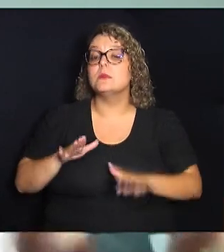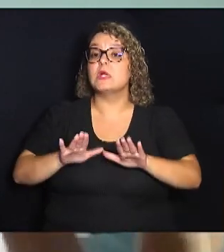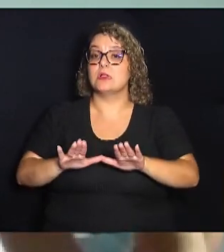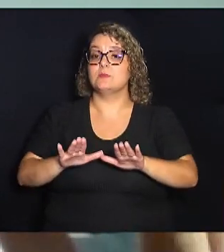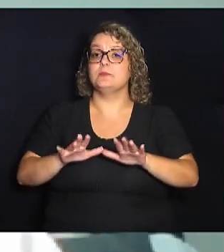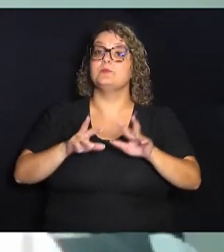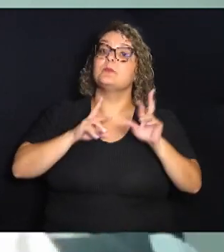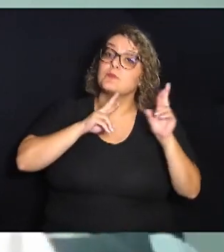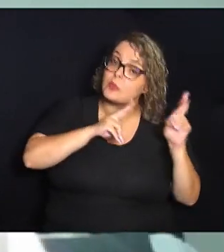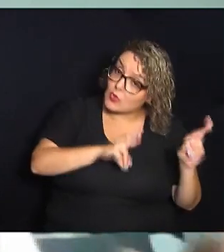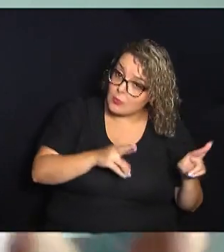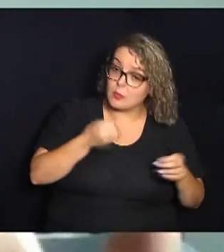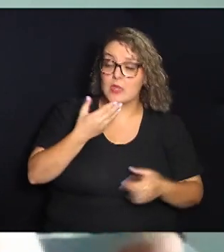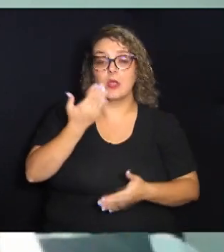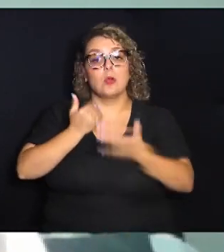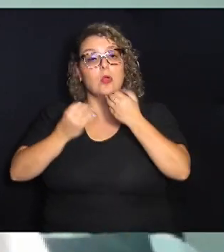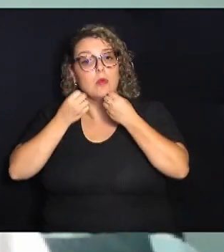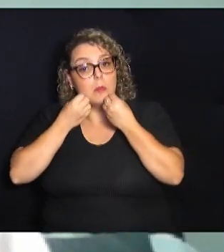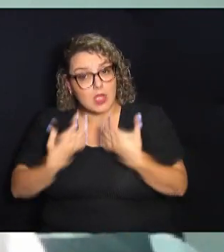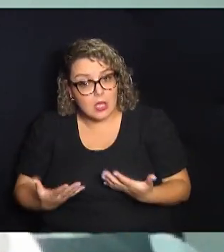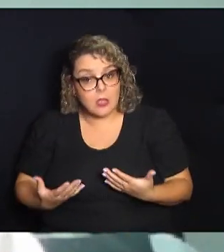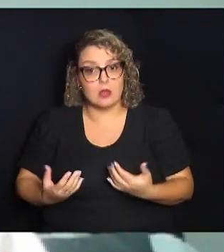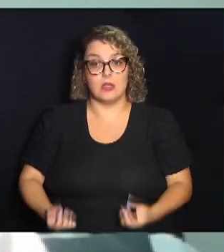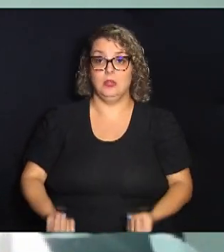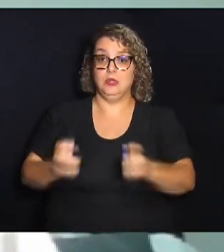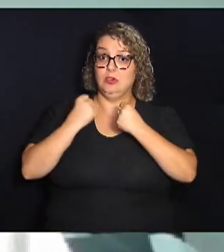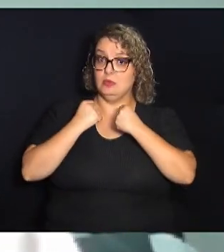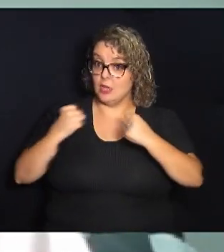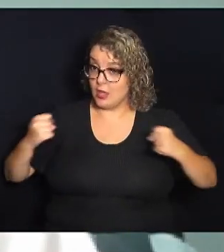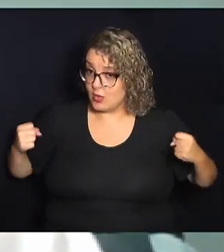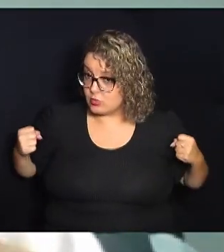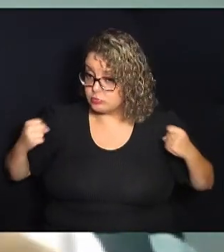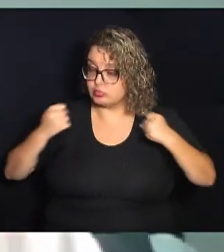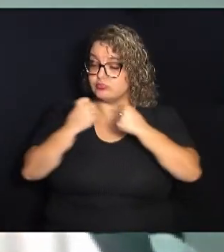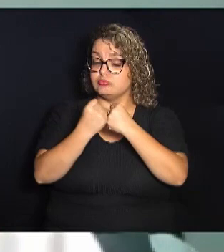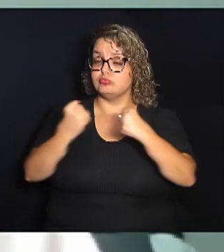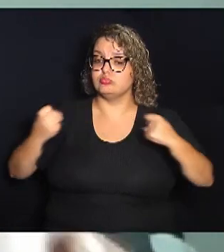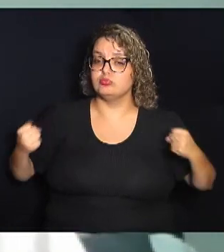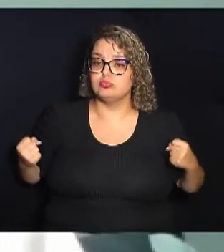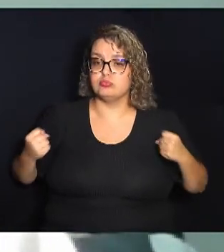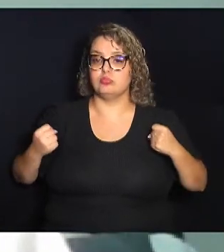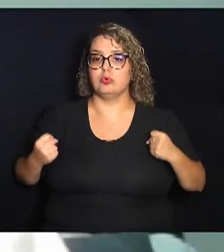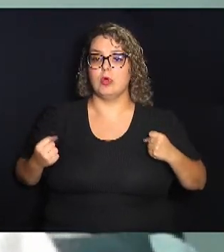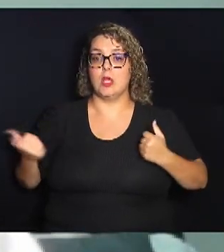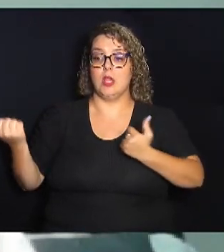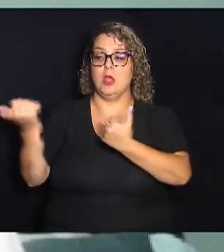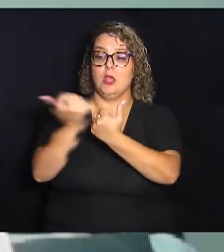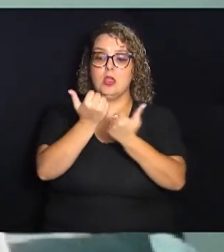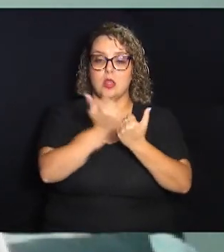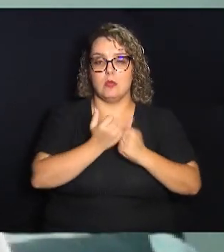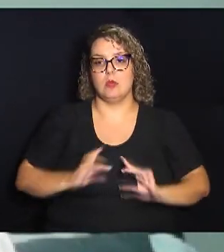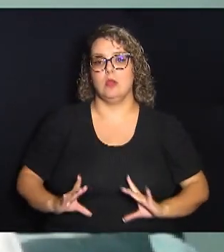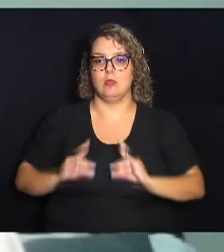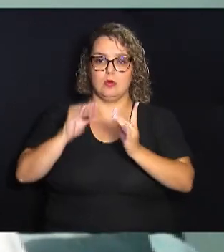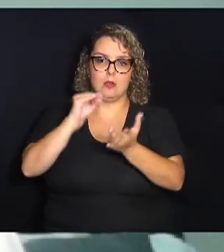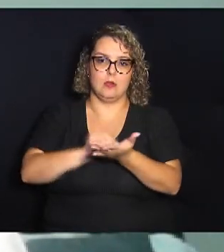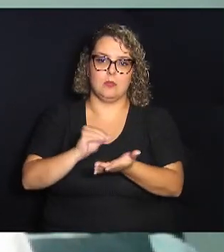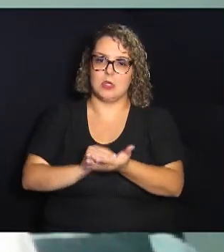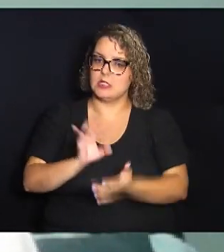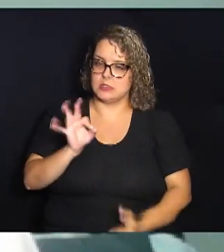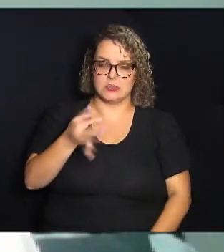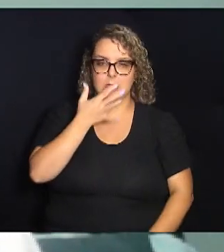durmam bem, comam bem, façam atividade física e reponham os seus hormônios que faltam, sem dúvida